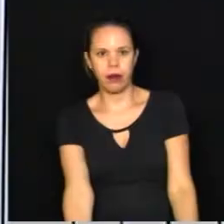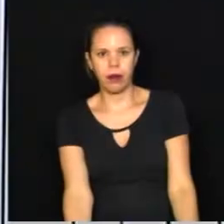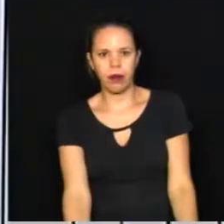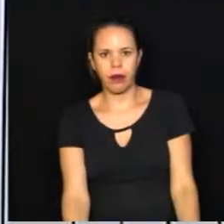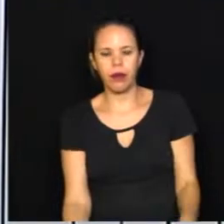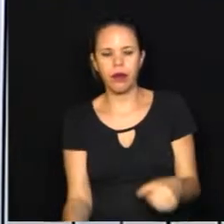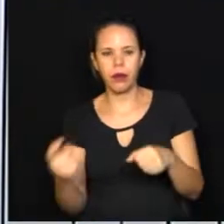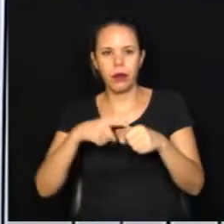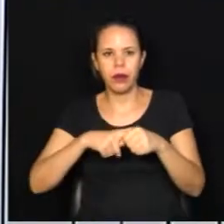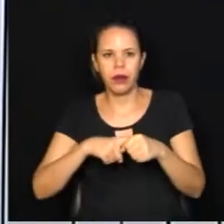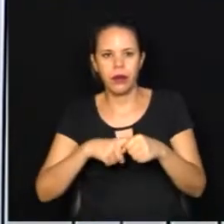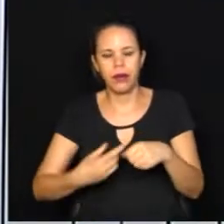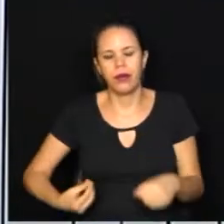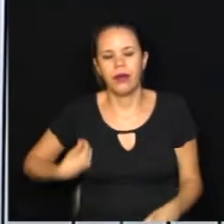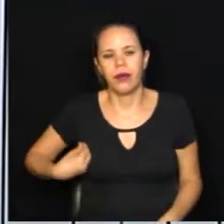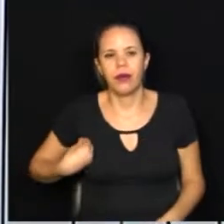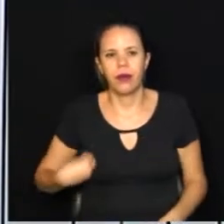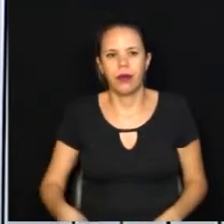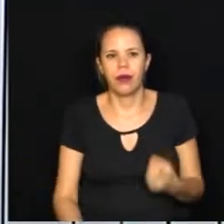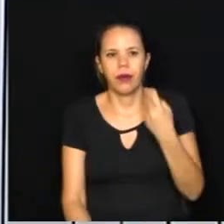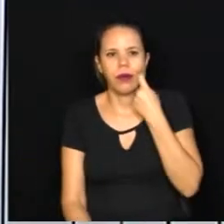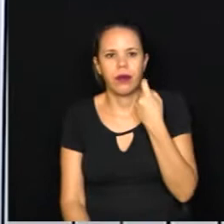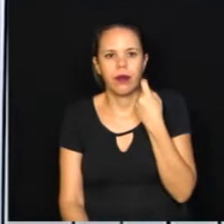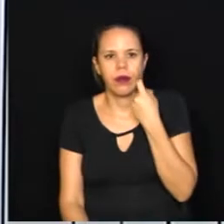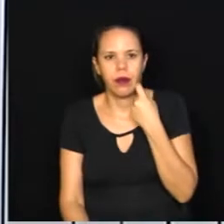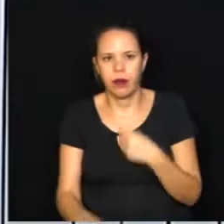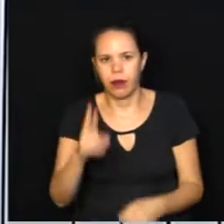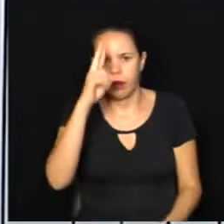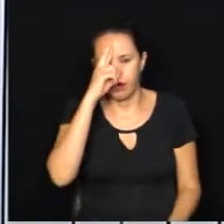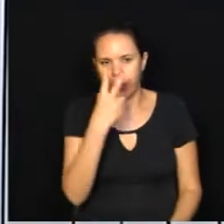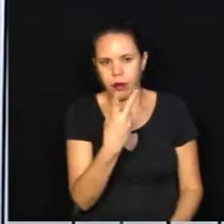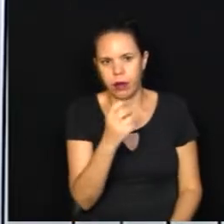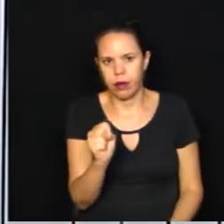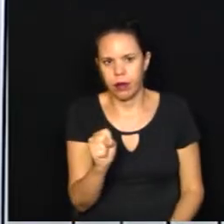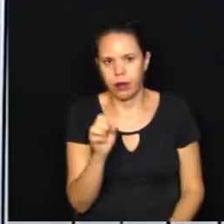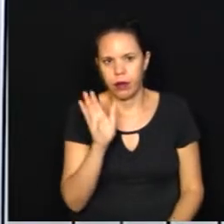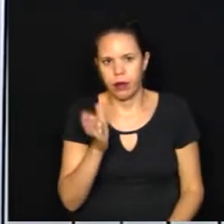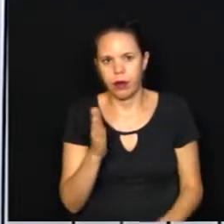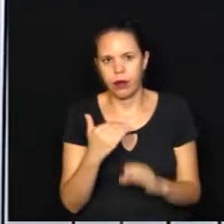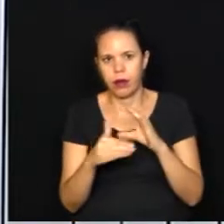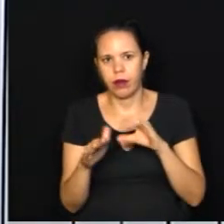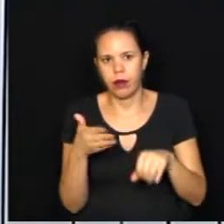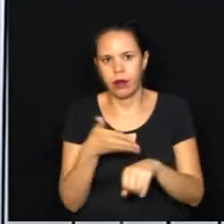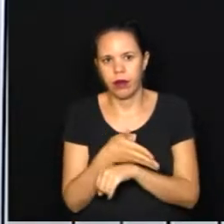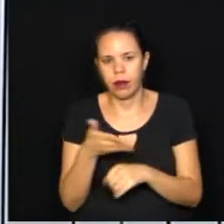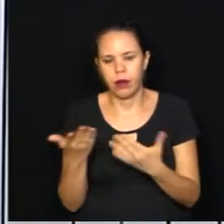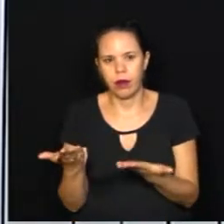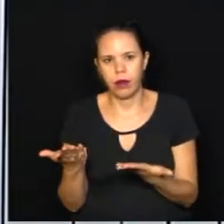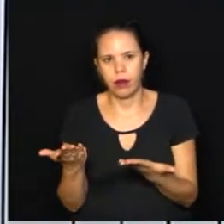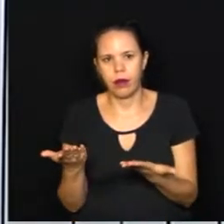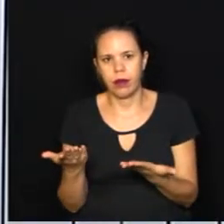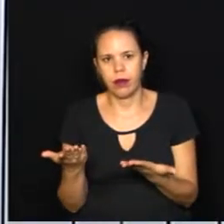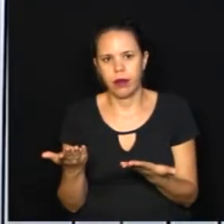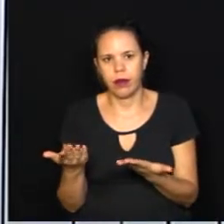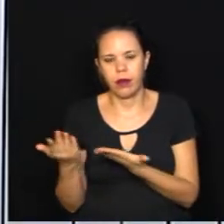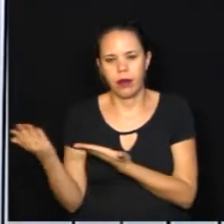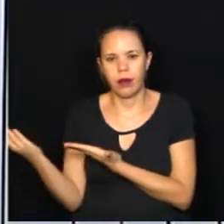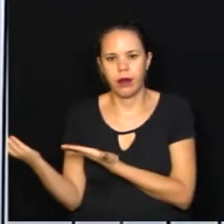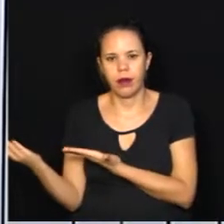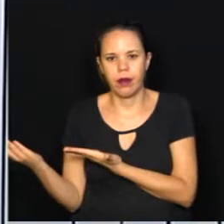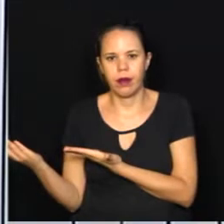Câmara Total de volta ao vivo nesta sexta-feira, 12h28. Já enviou a sua participação, a sua mensagem? 19